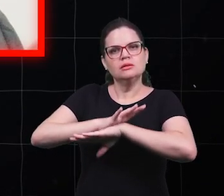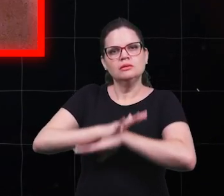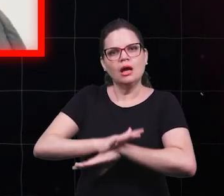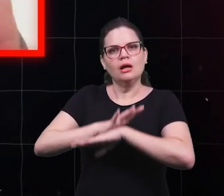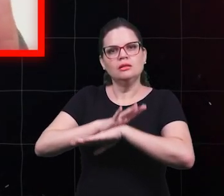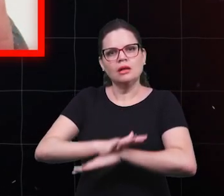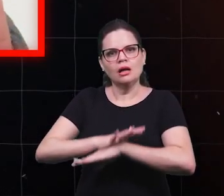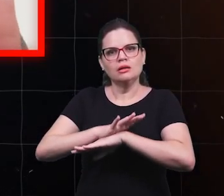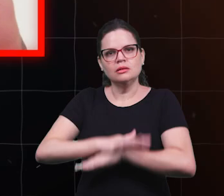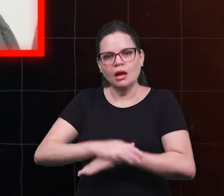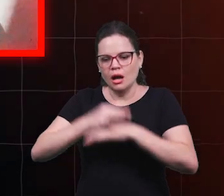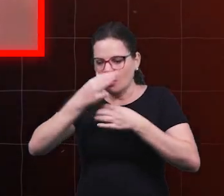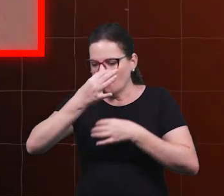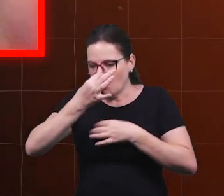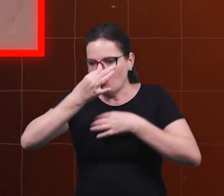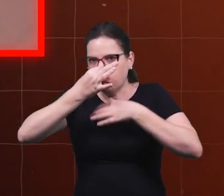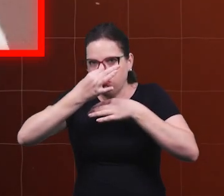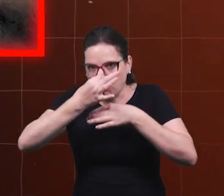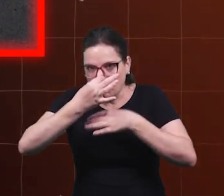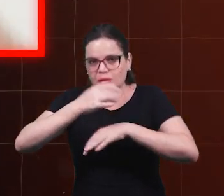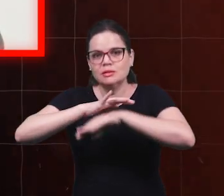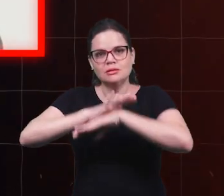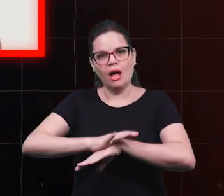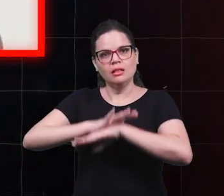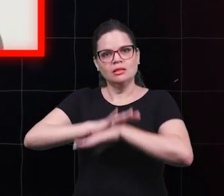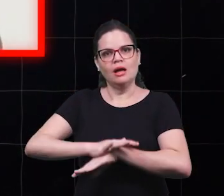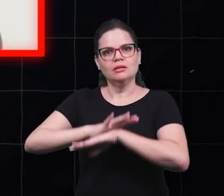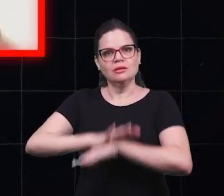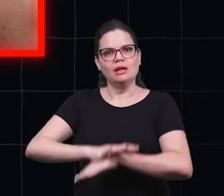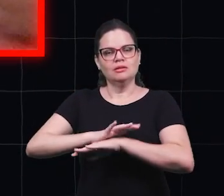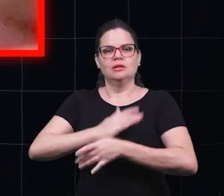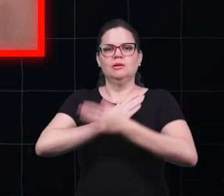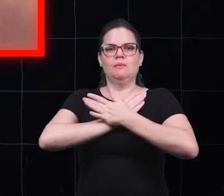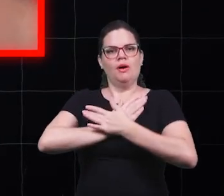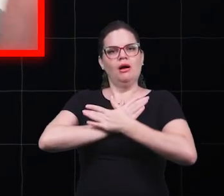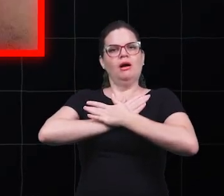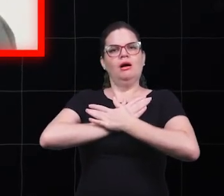ali no paciente para tentar reanimá-lo,